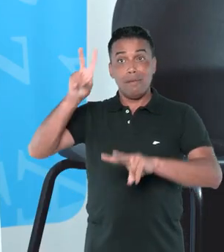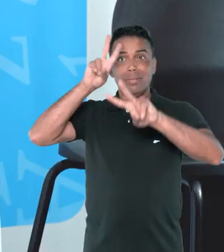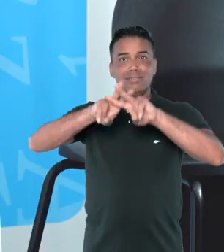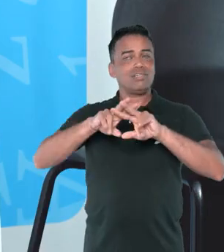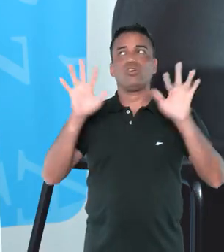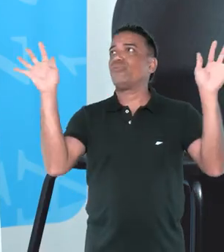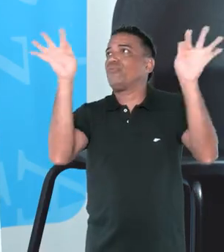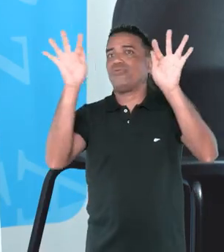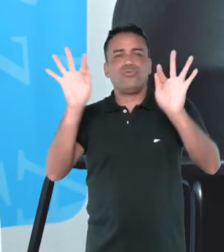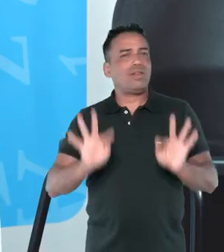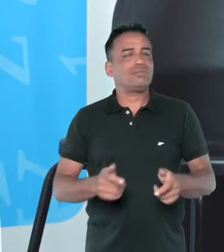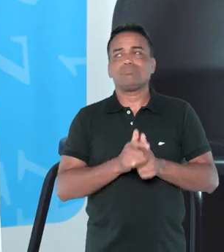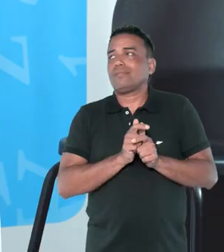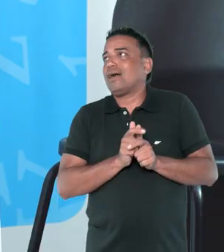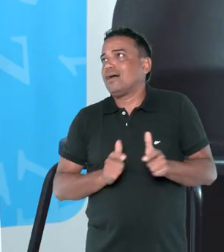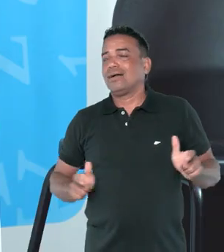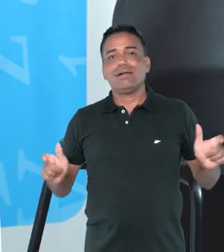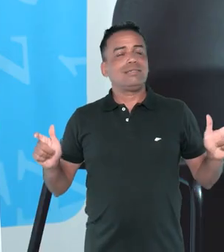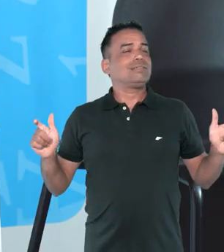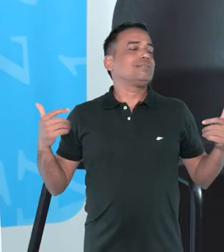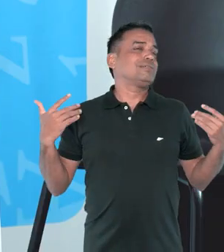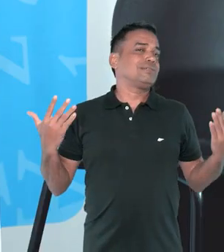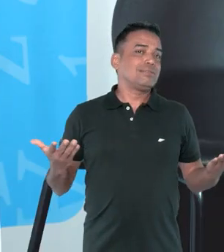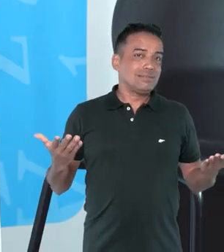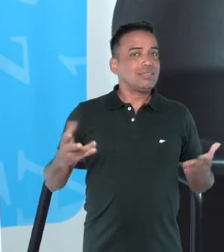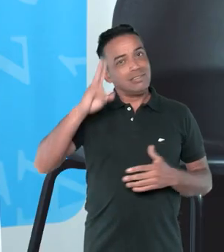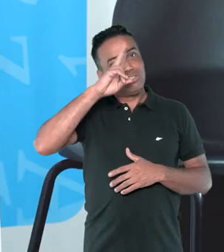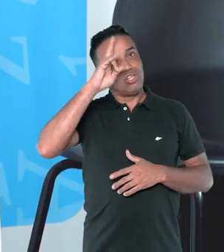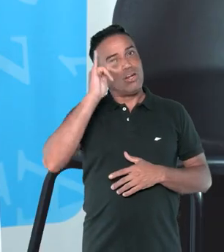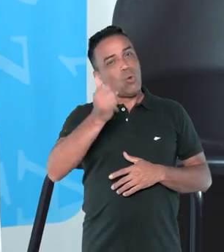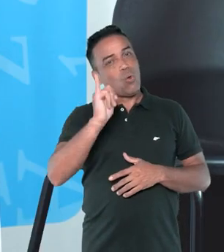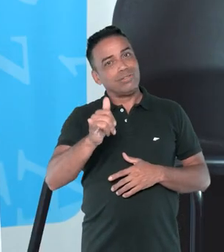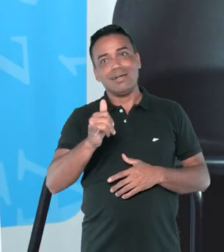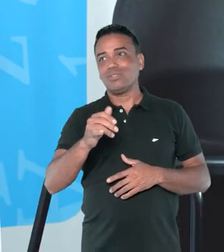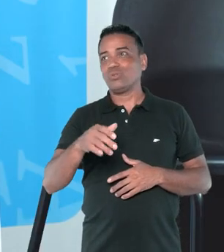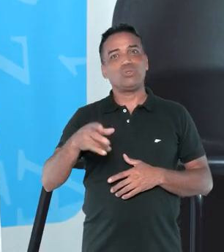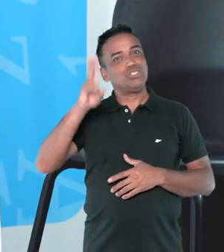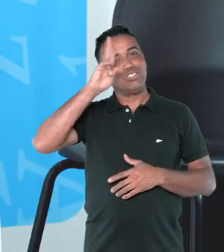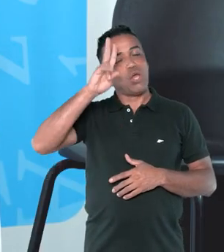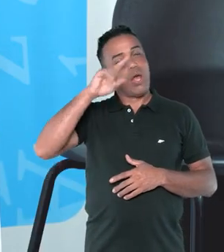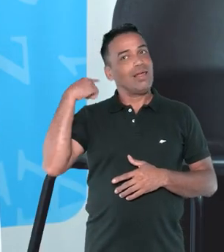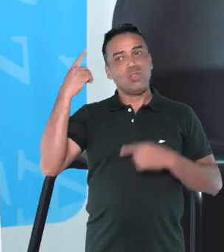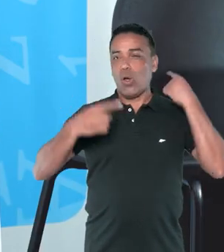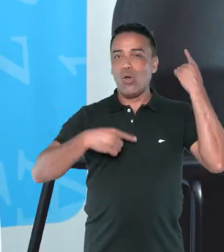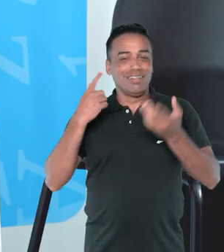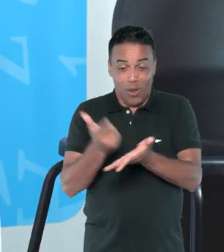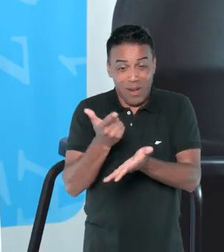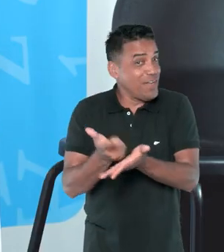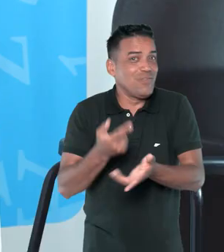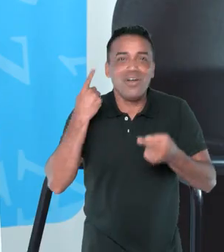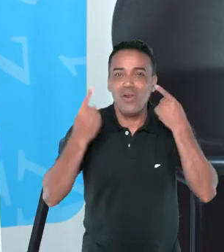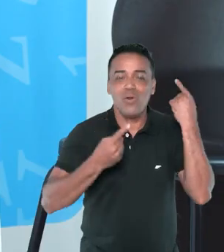presídio, eu me senti muito feliz, assim, me senti útil, mesmo contando uma história toda doida, porque esse livro é uma